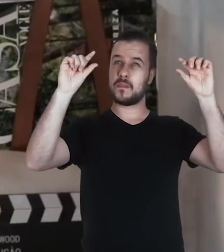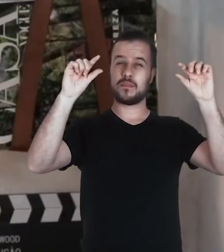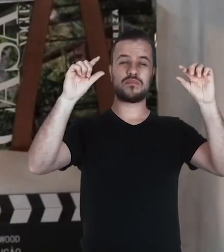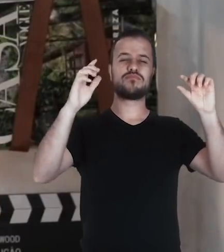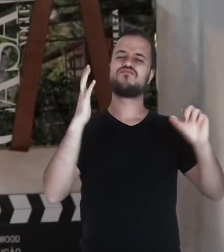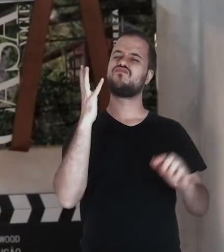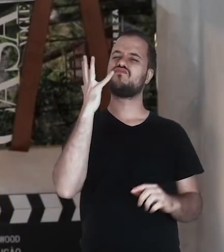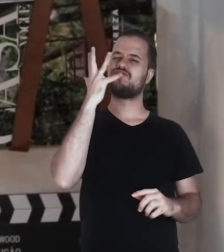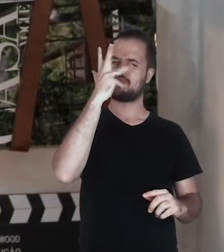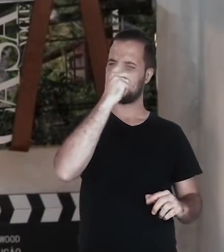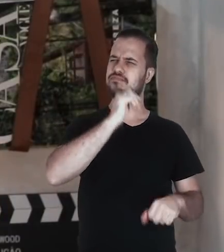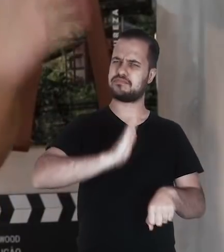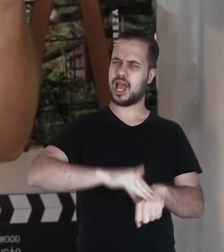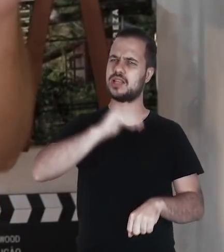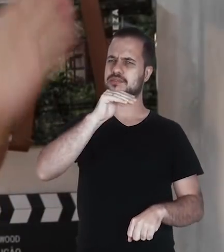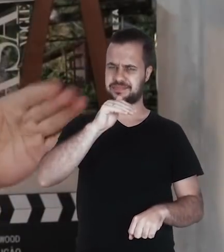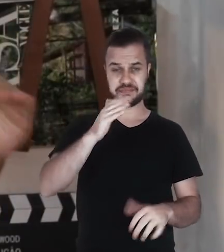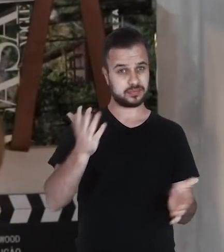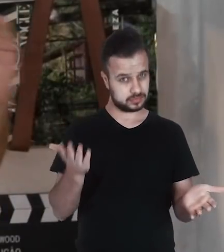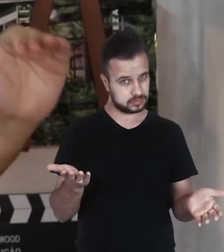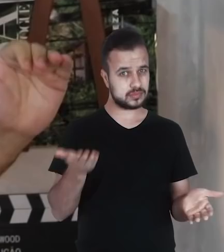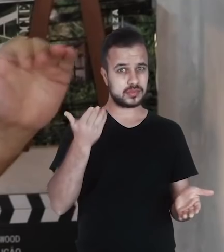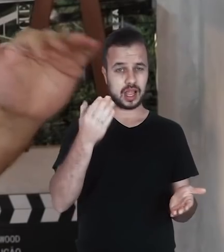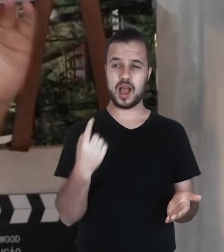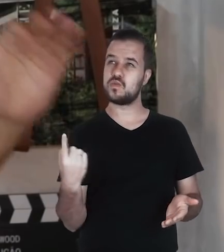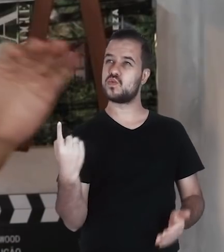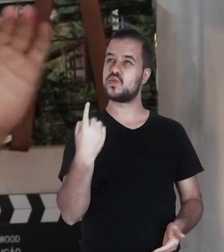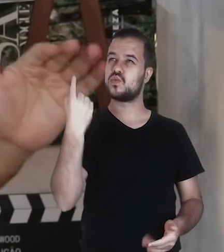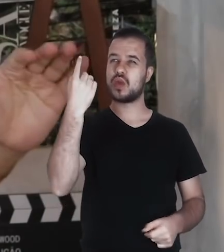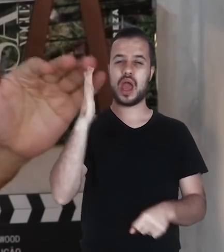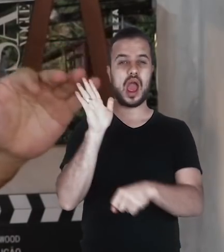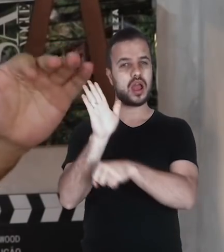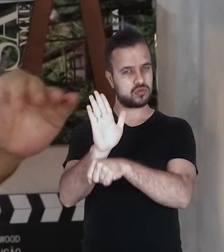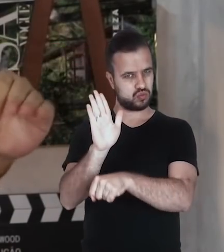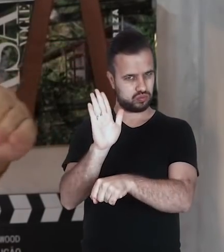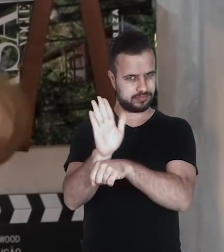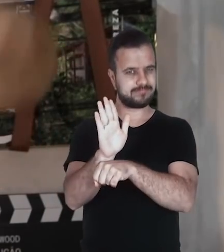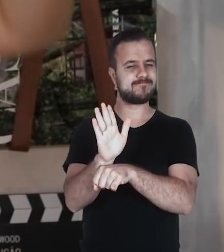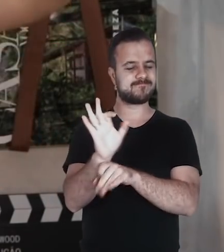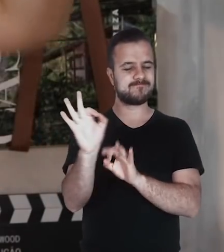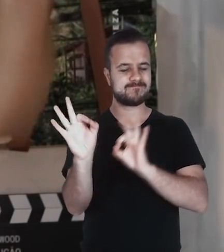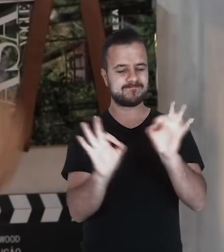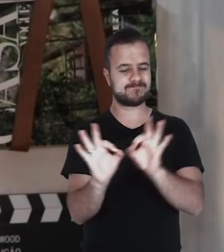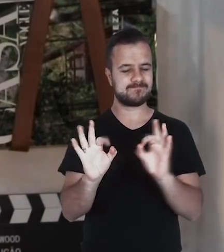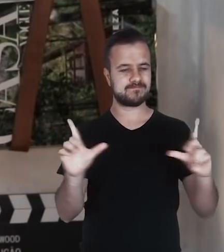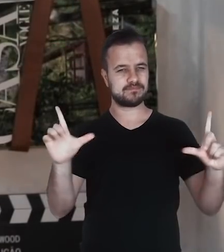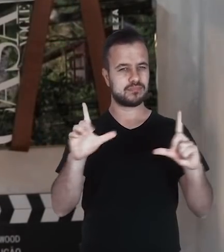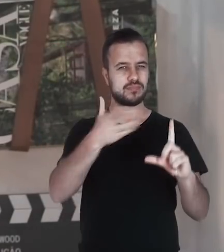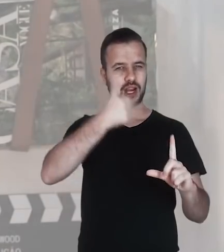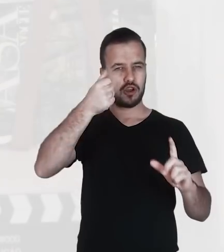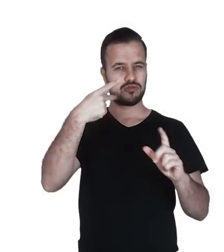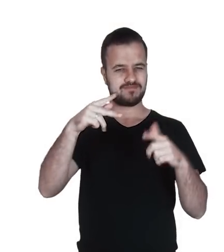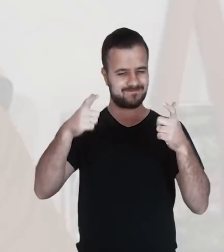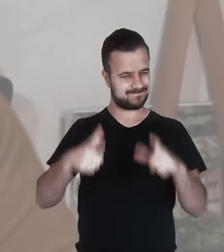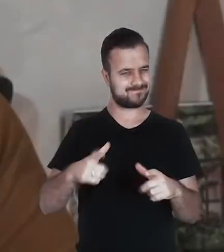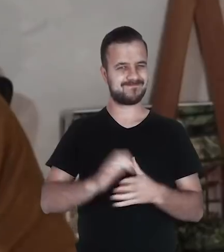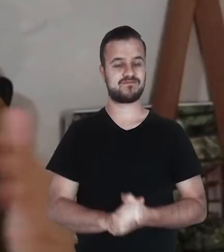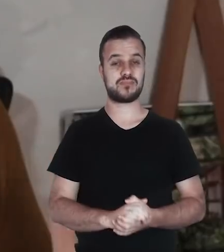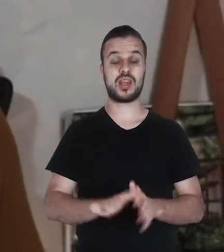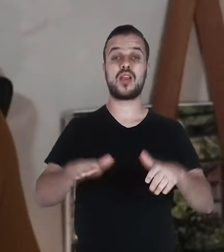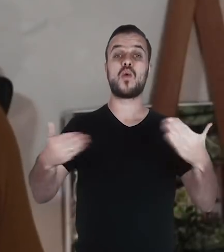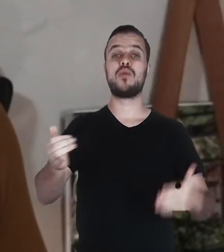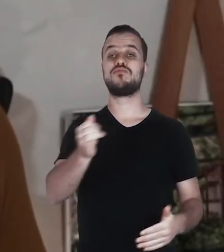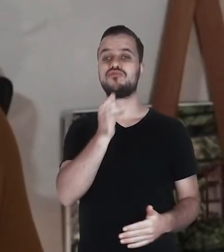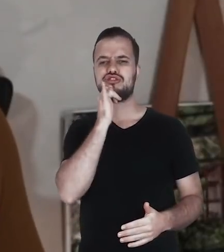cortina, mais elegante ela fica. Então, essa altura ela acaba te ajudando na hora de você otimizar o seu espaço. E quais